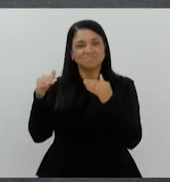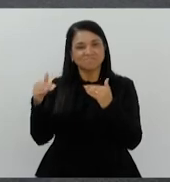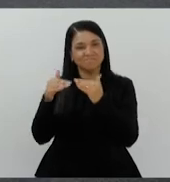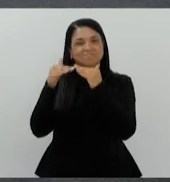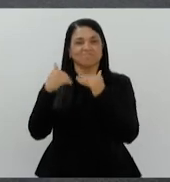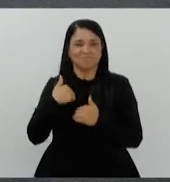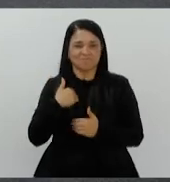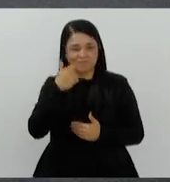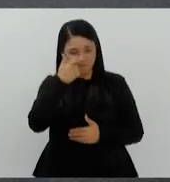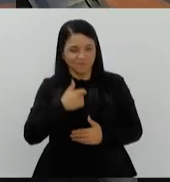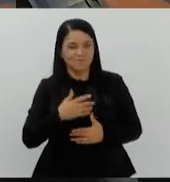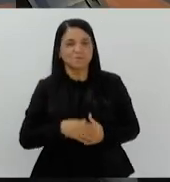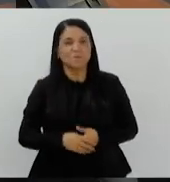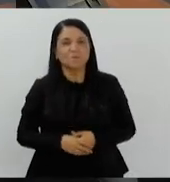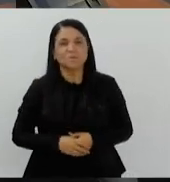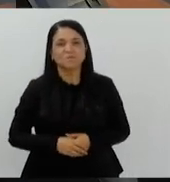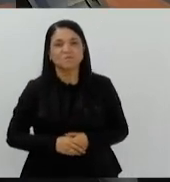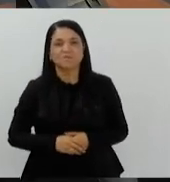aqui.